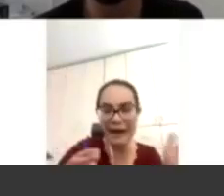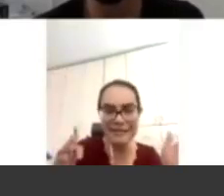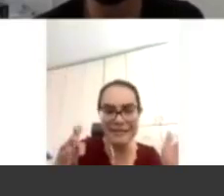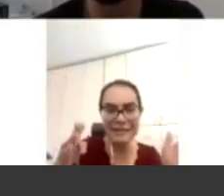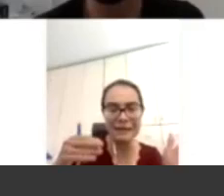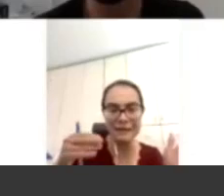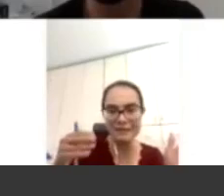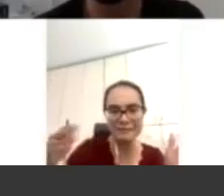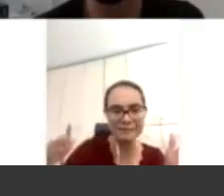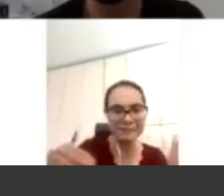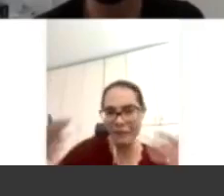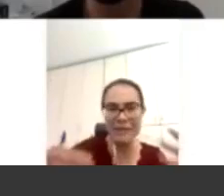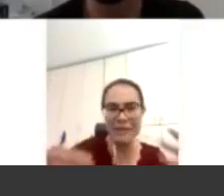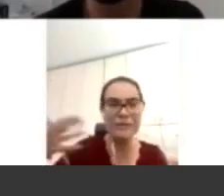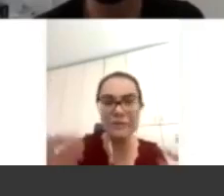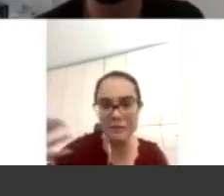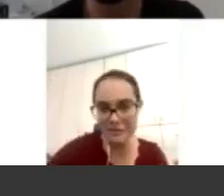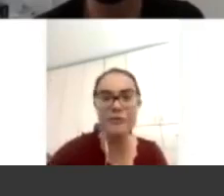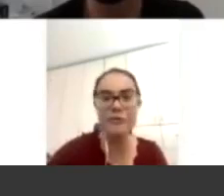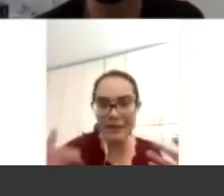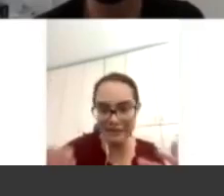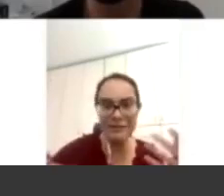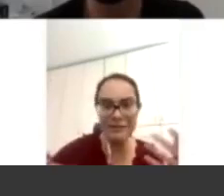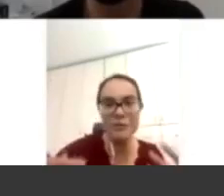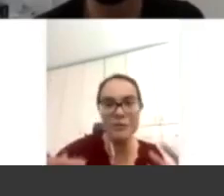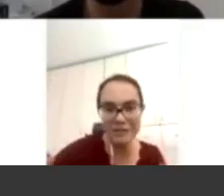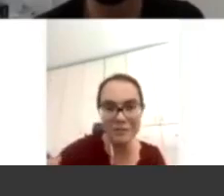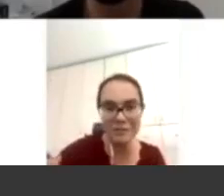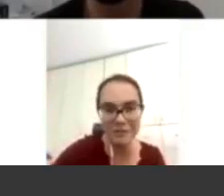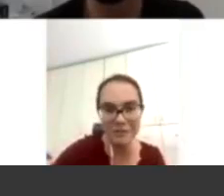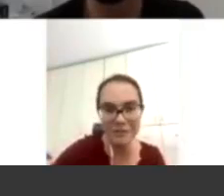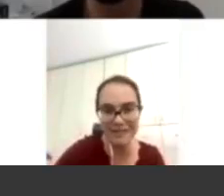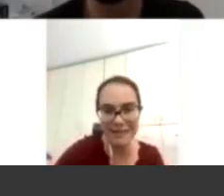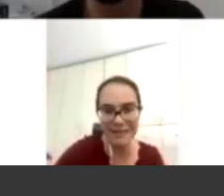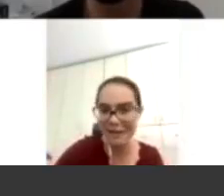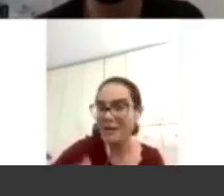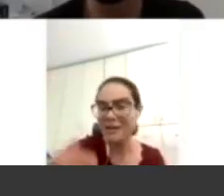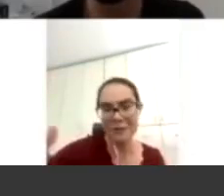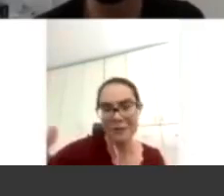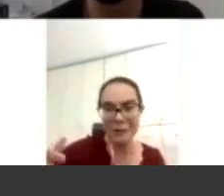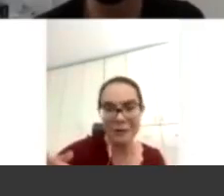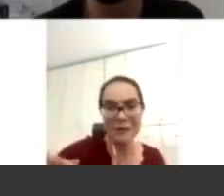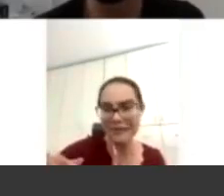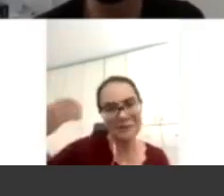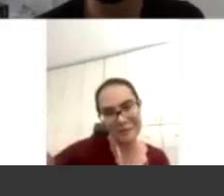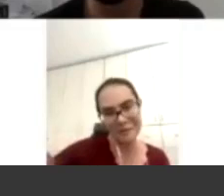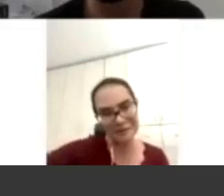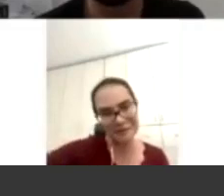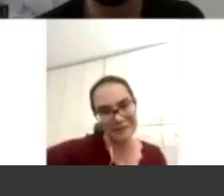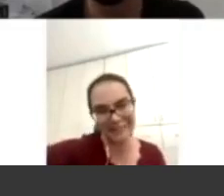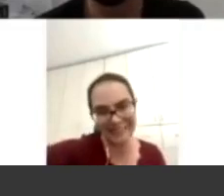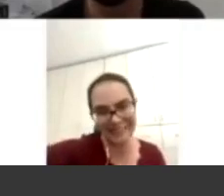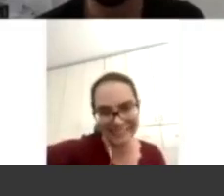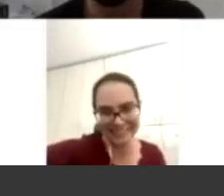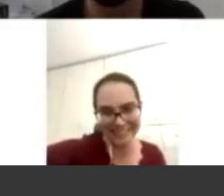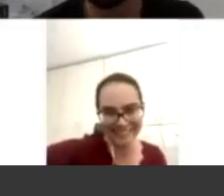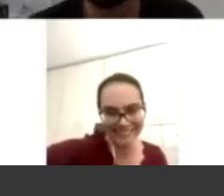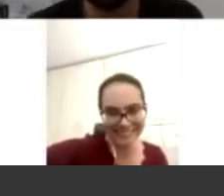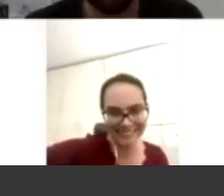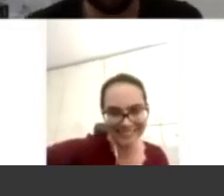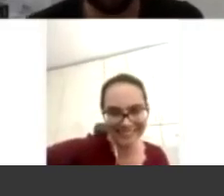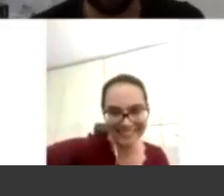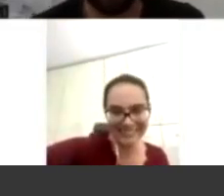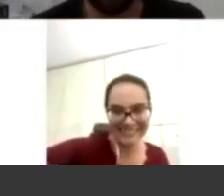fique mais fácil de ser feita durante o atendimento do paciente. Só para complementar mesmo, pode continuar, verdade?